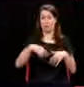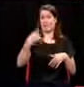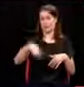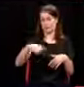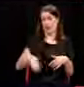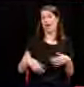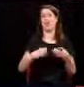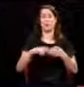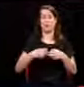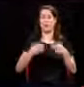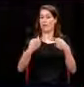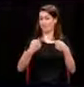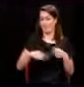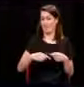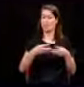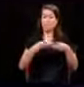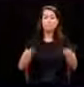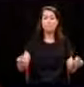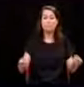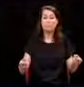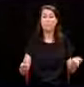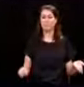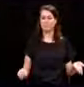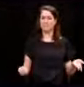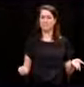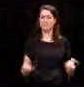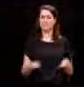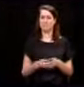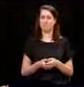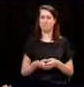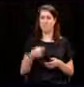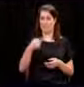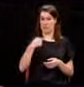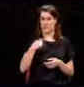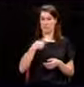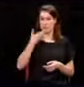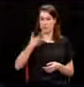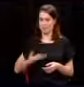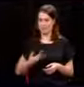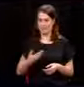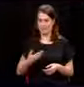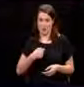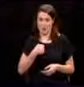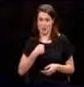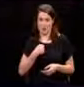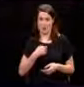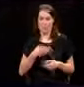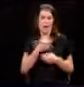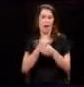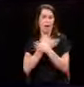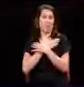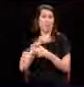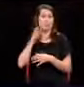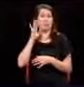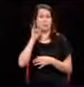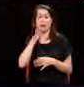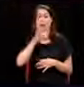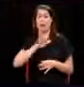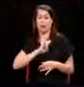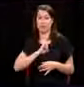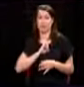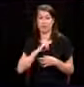a comunidade surda, e falo por experiência própria, devido a motivos familiares de diversos amigos que os meus pais sempre tiveram e que são surdos, eles